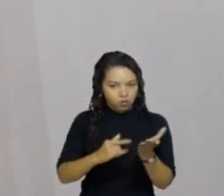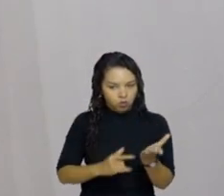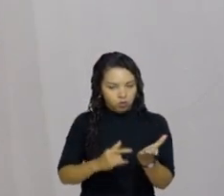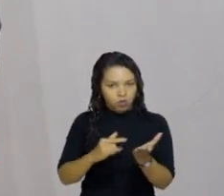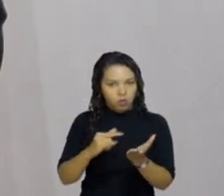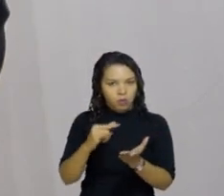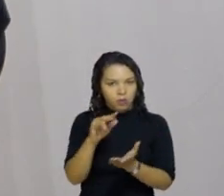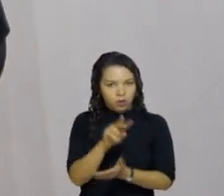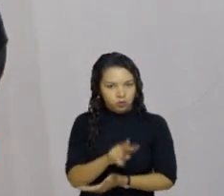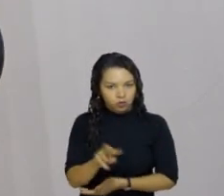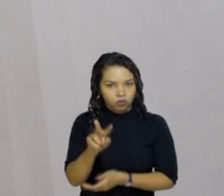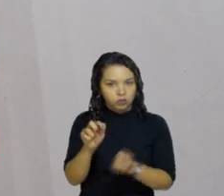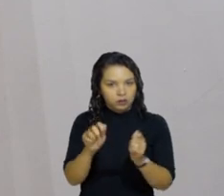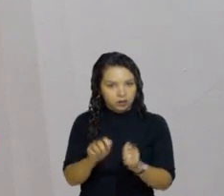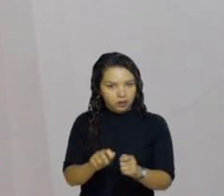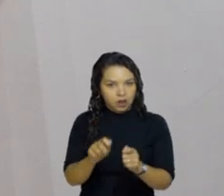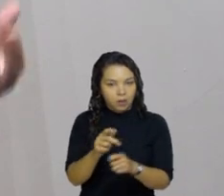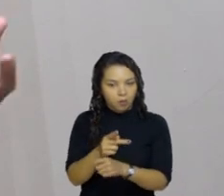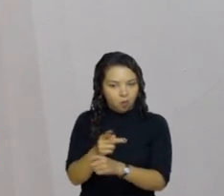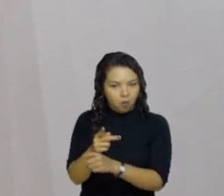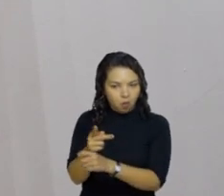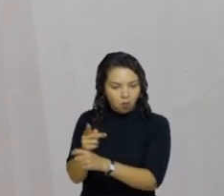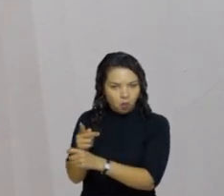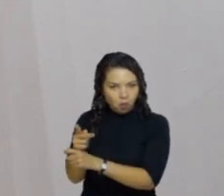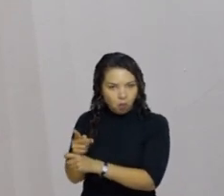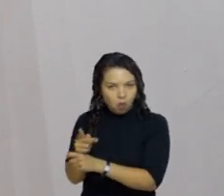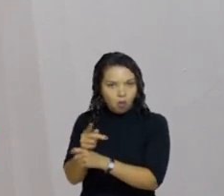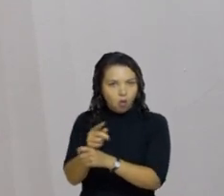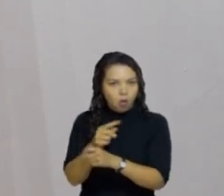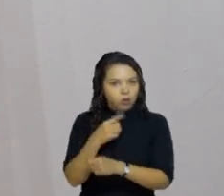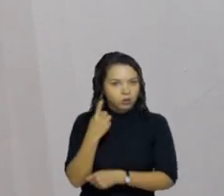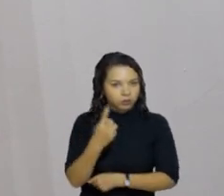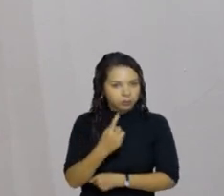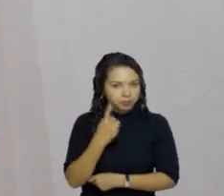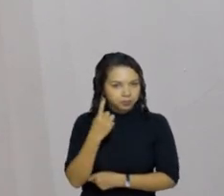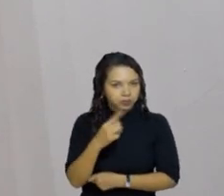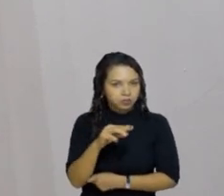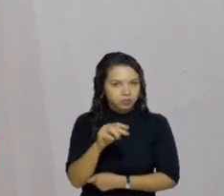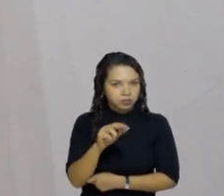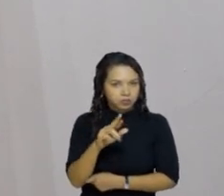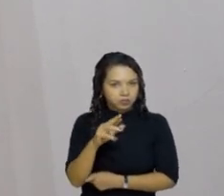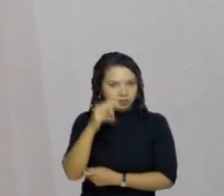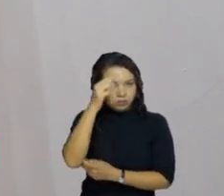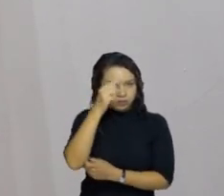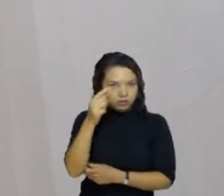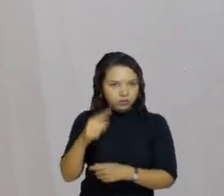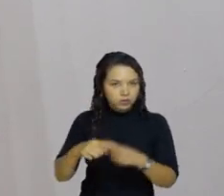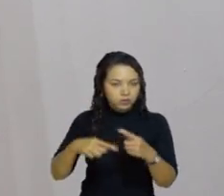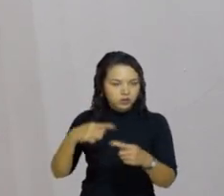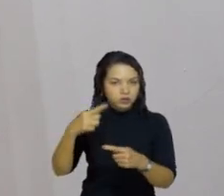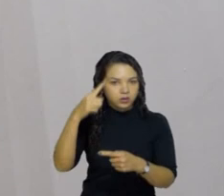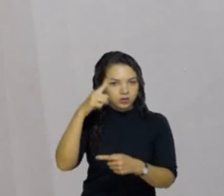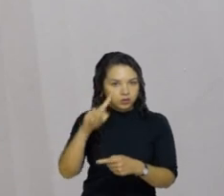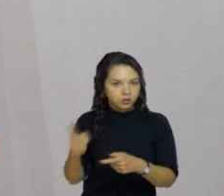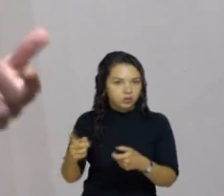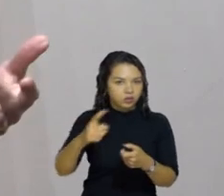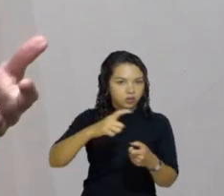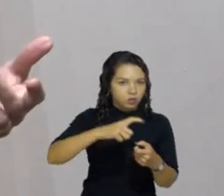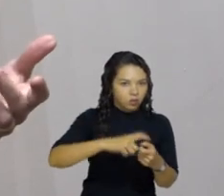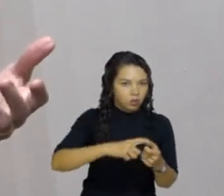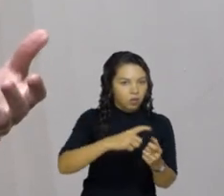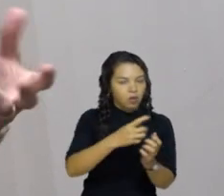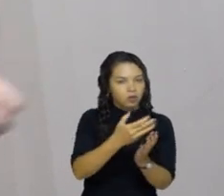polícia, deputado Maurício, e depois disso voltar 3 ou 4 dias depois para buscar essa certidão.